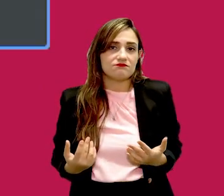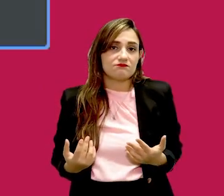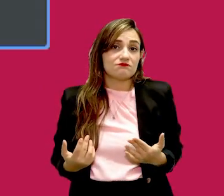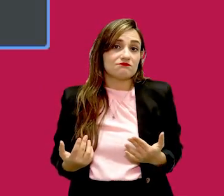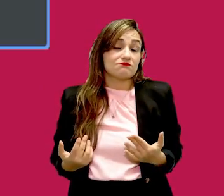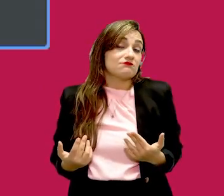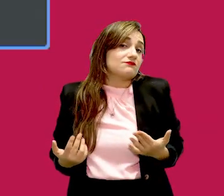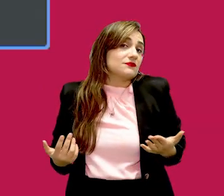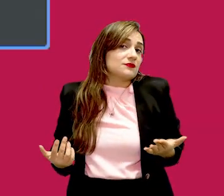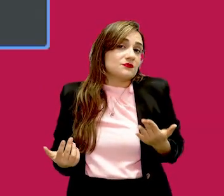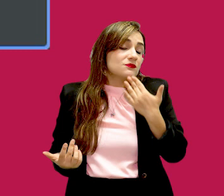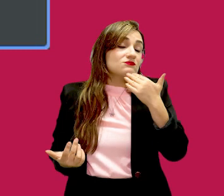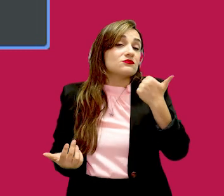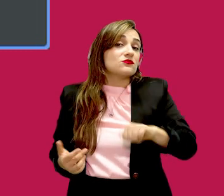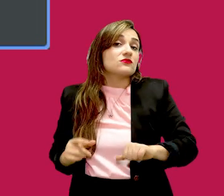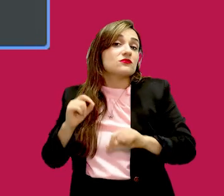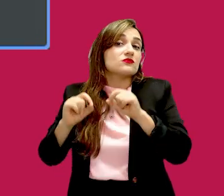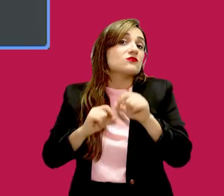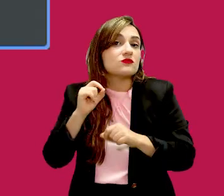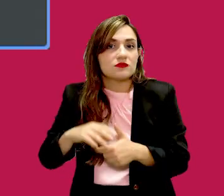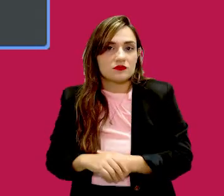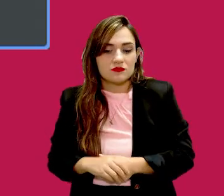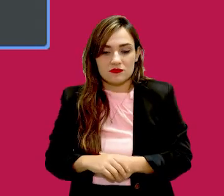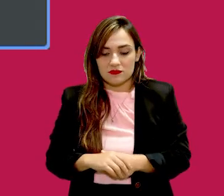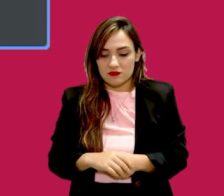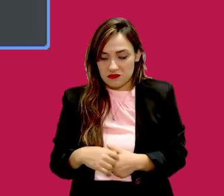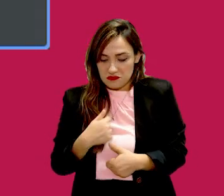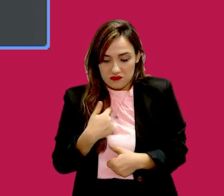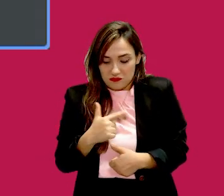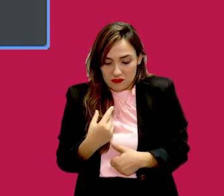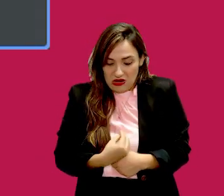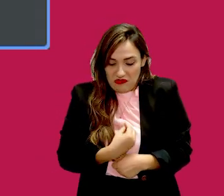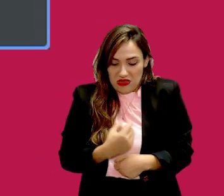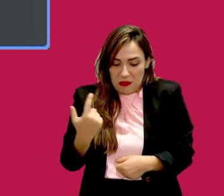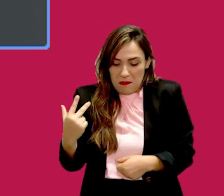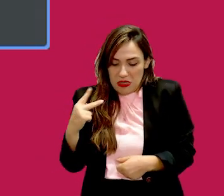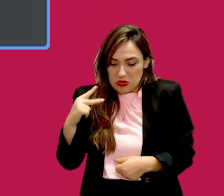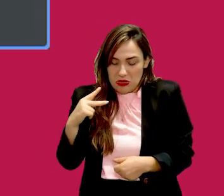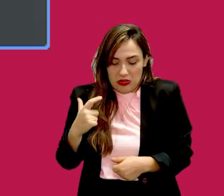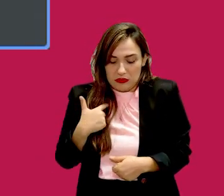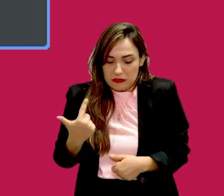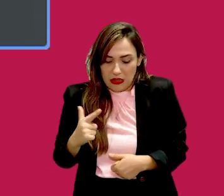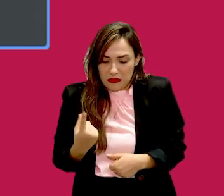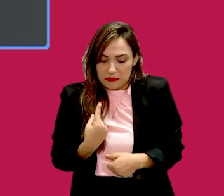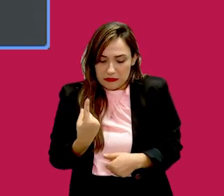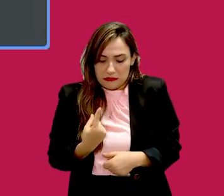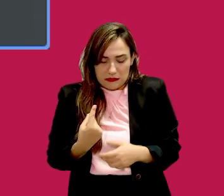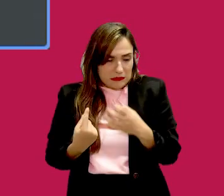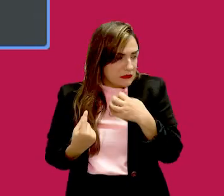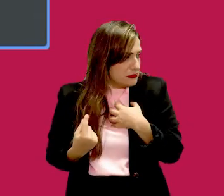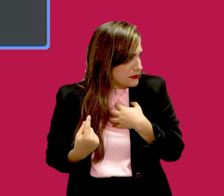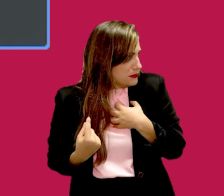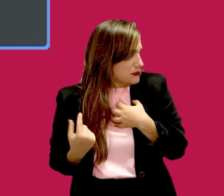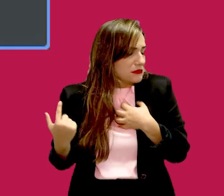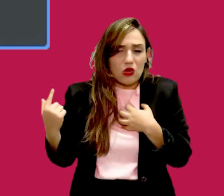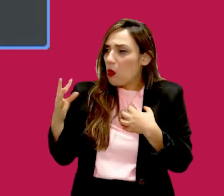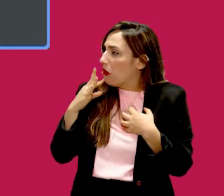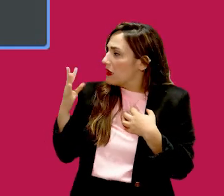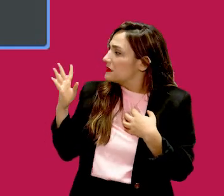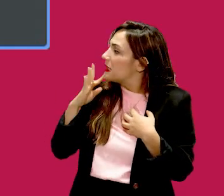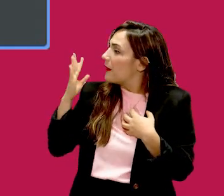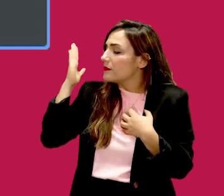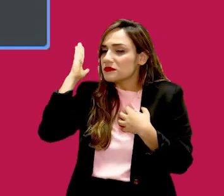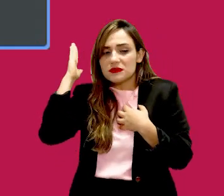uma sensação de que você não tem a privacidade, isso é muito ruim, isso pode causar